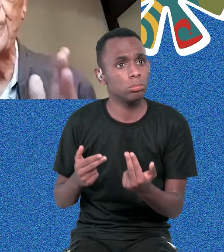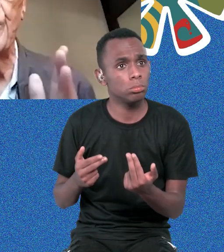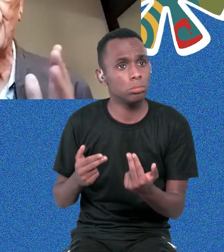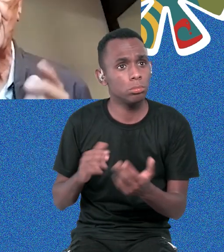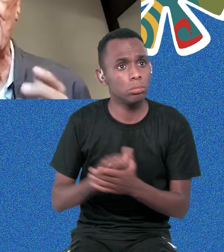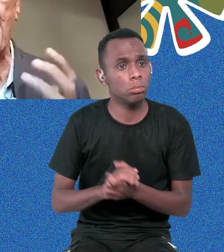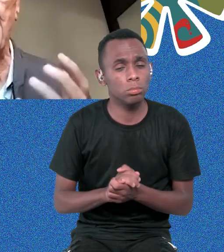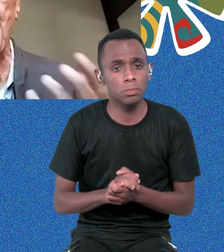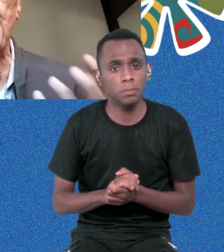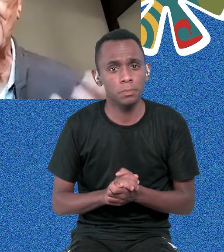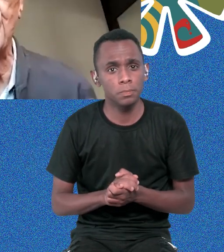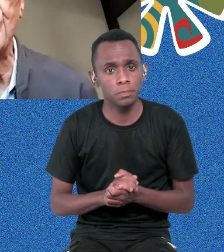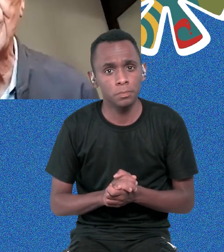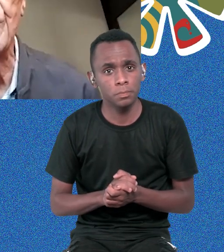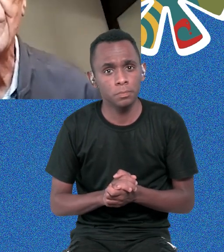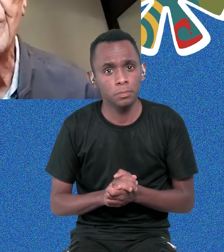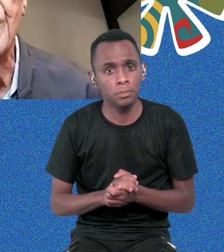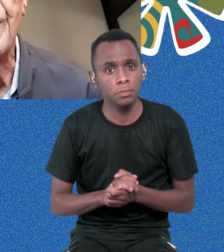só isso.